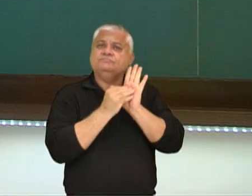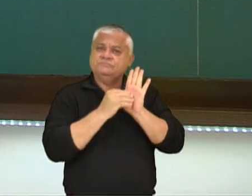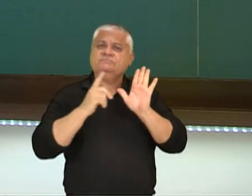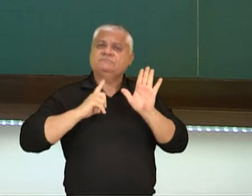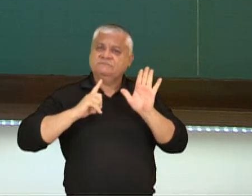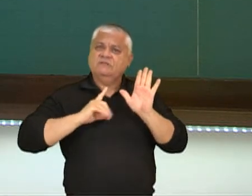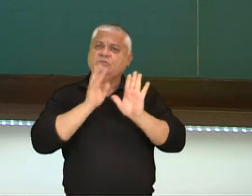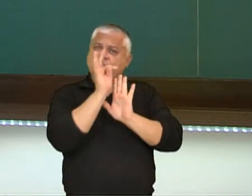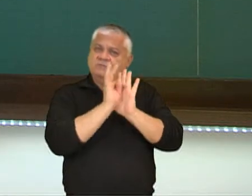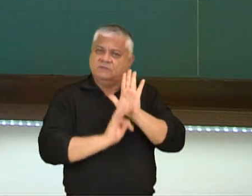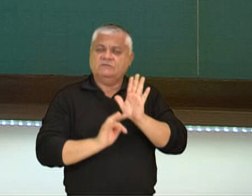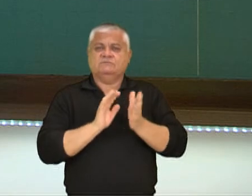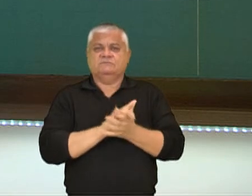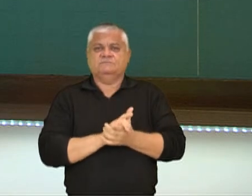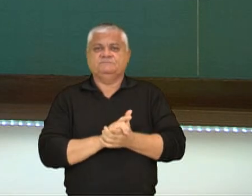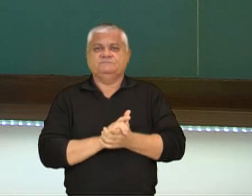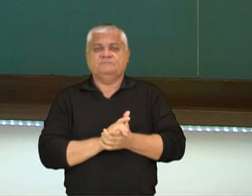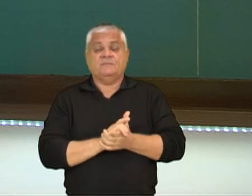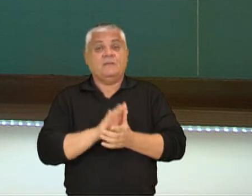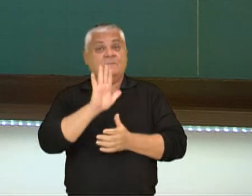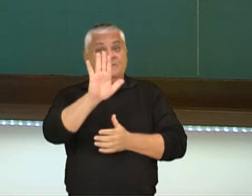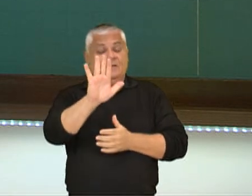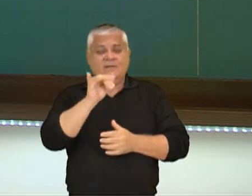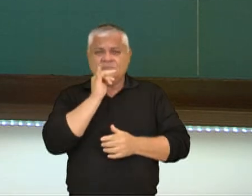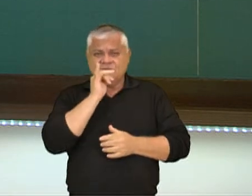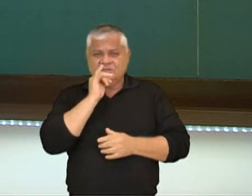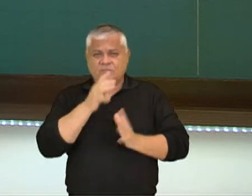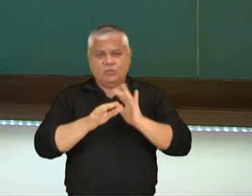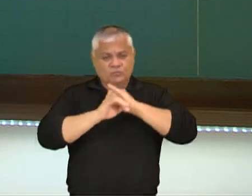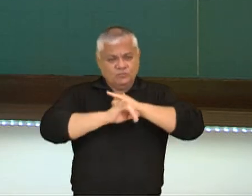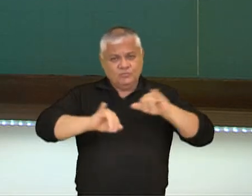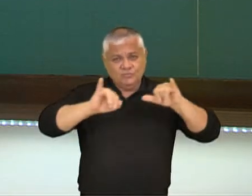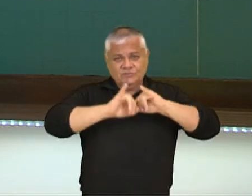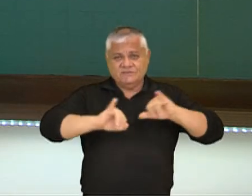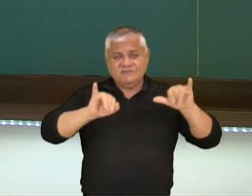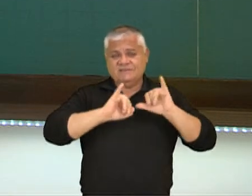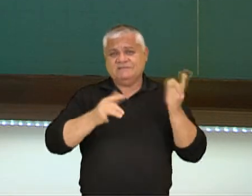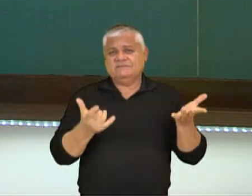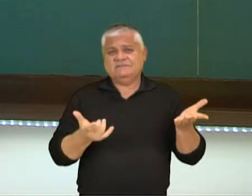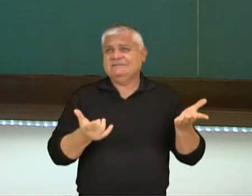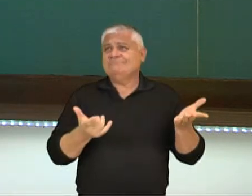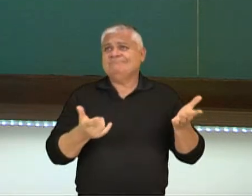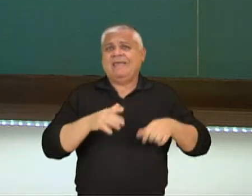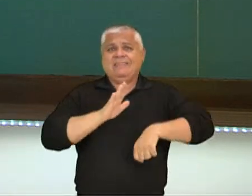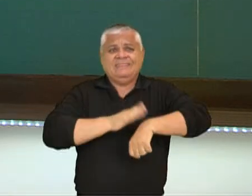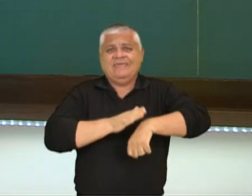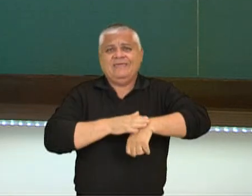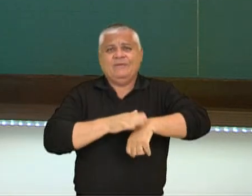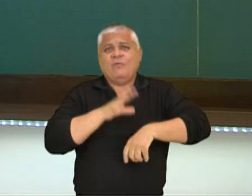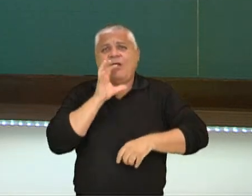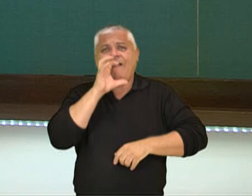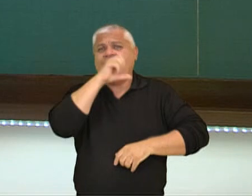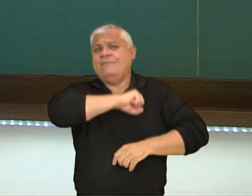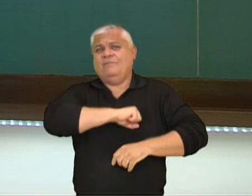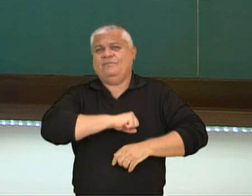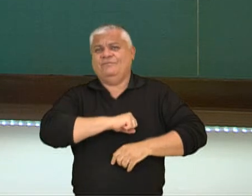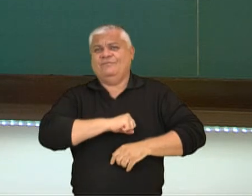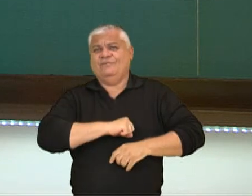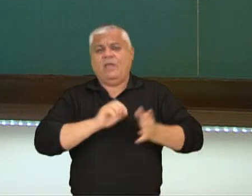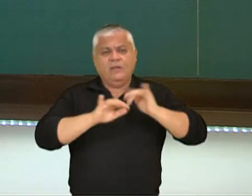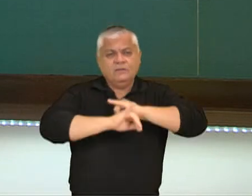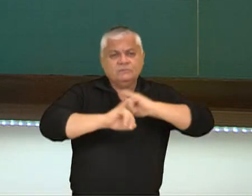né? Vejam, e que na notícia, muitas vezes por falta de espaço e por ser